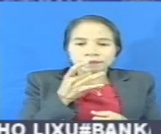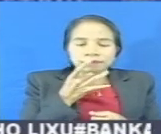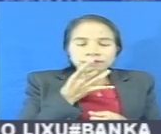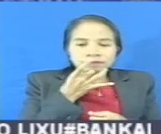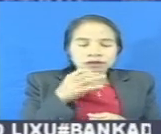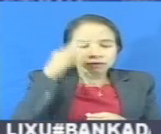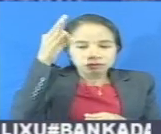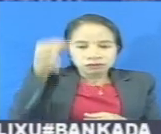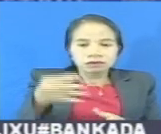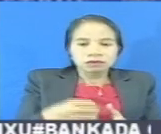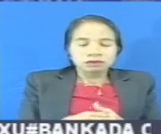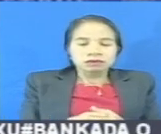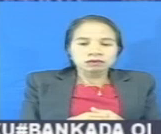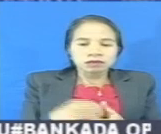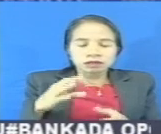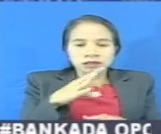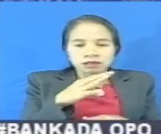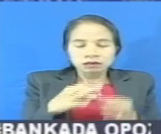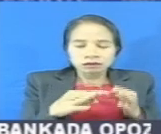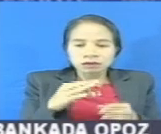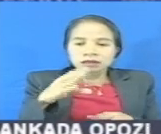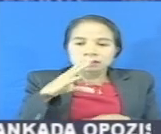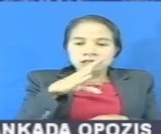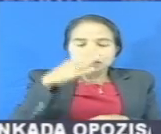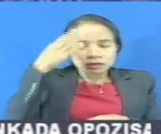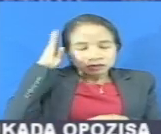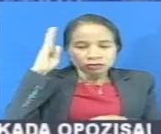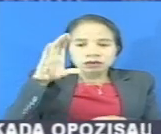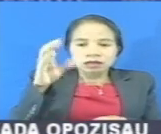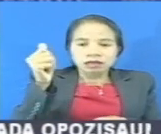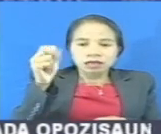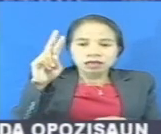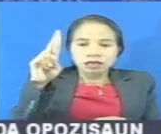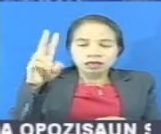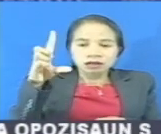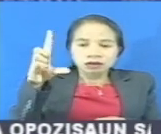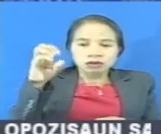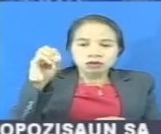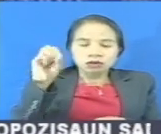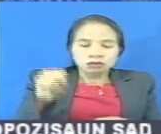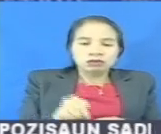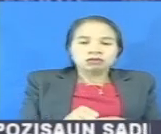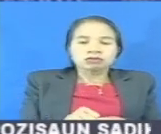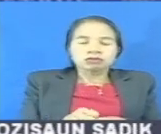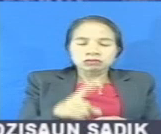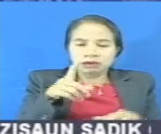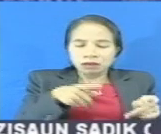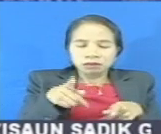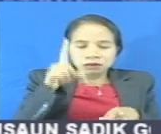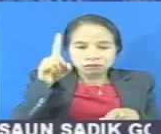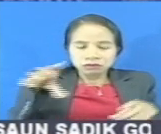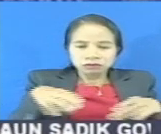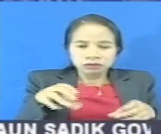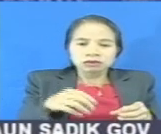a futuro. O nome é o senhor Carlos Peloi dos Reis, indivíduo de mesma experiência de serviço de